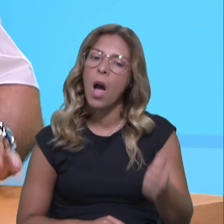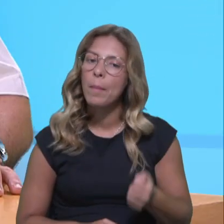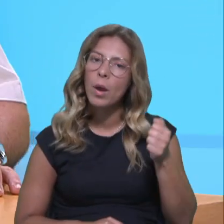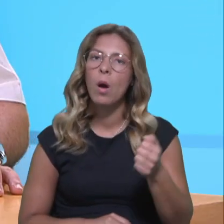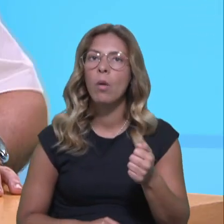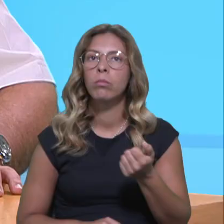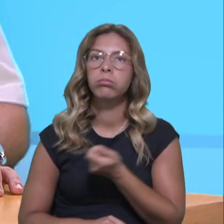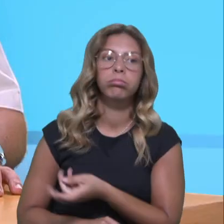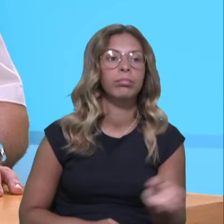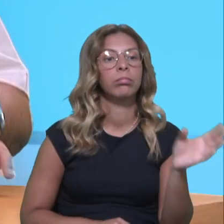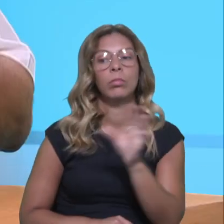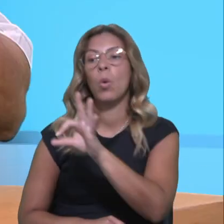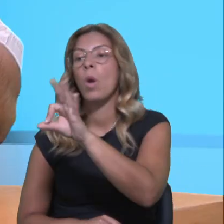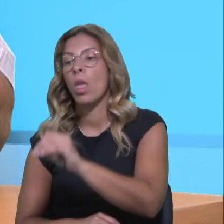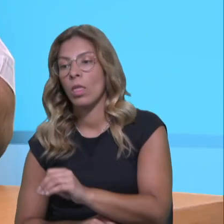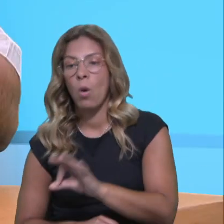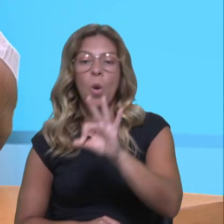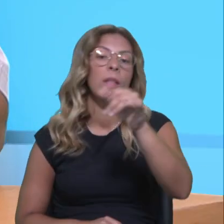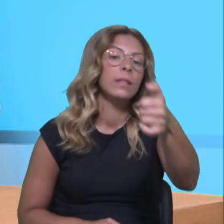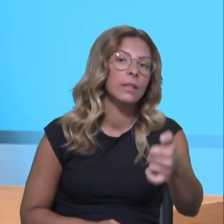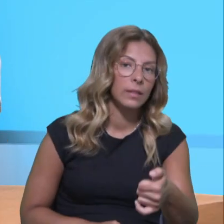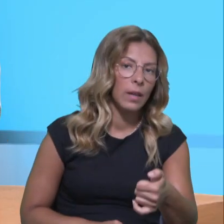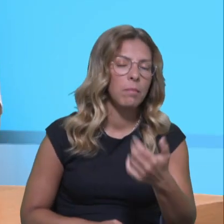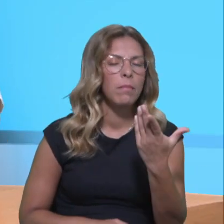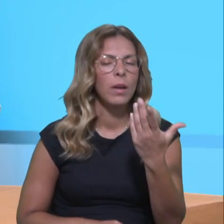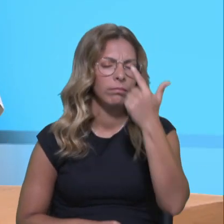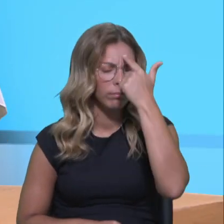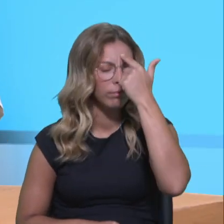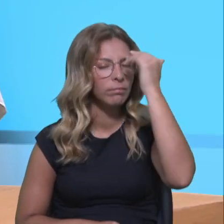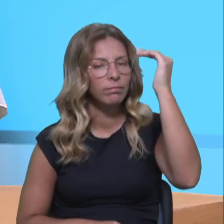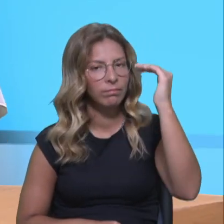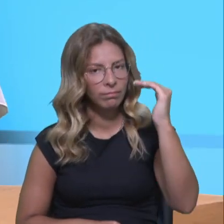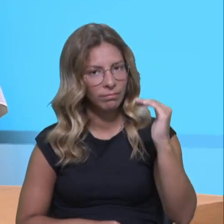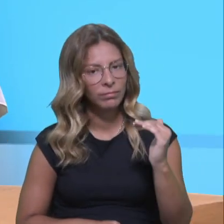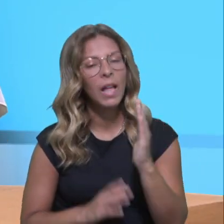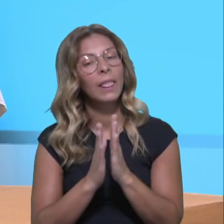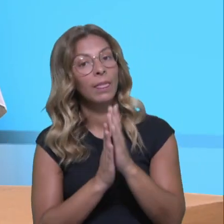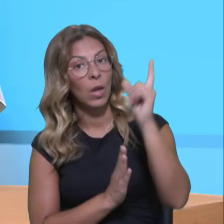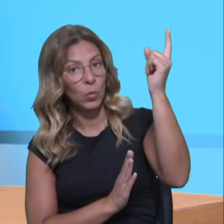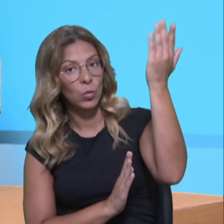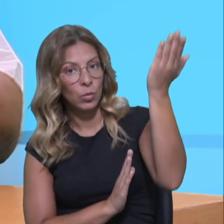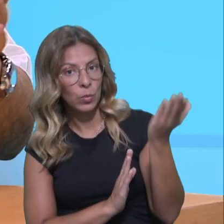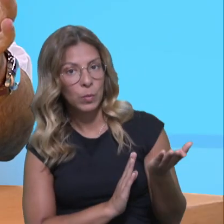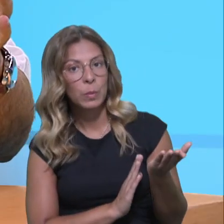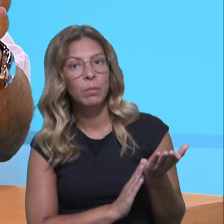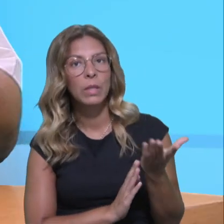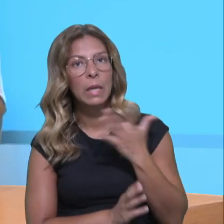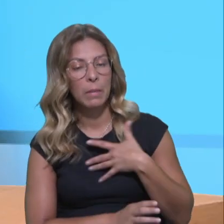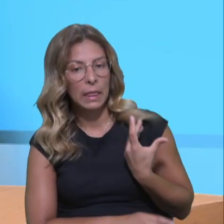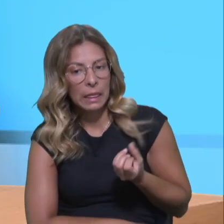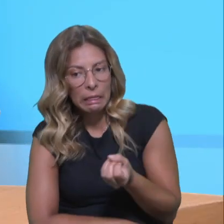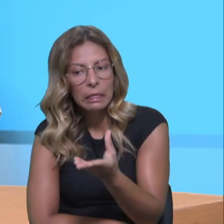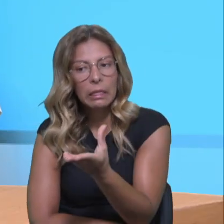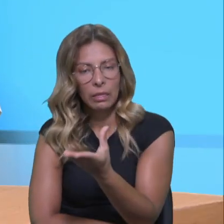mas pode haver lá 40, podem faltar 5, mas que vai baixando. E, portanto, mostra aqui de um Deus que é misericórdia, por isso,